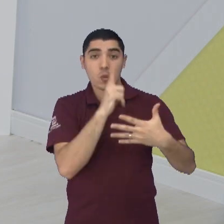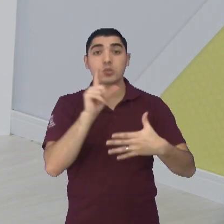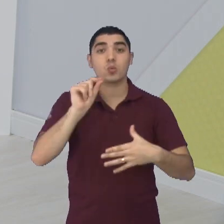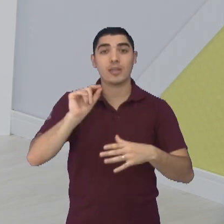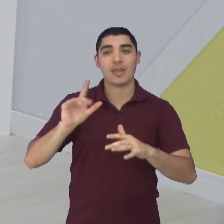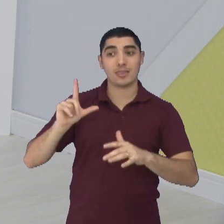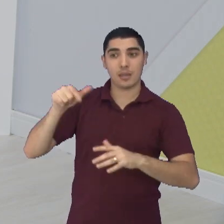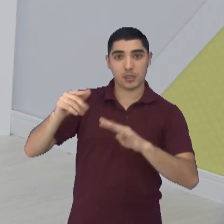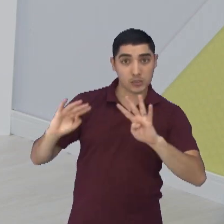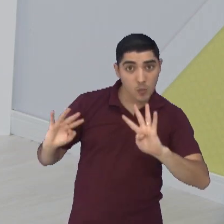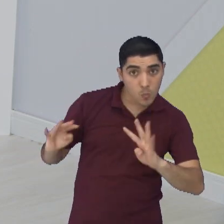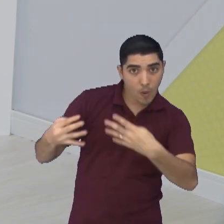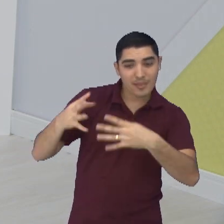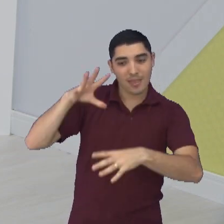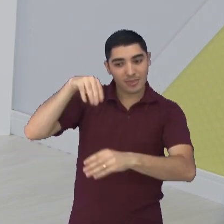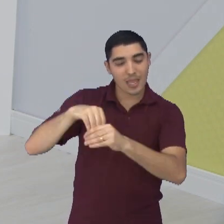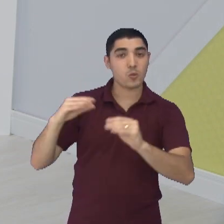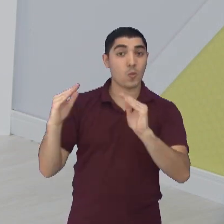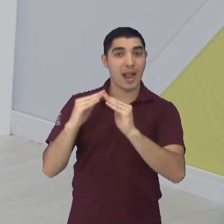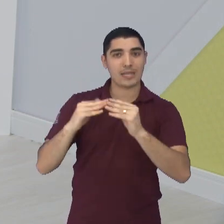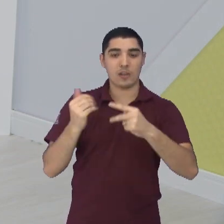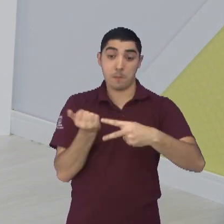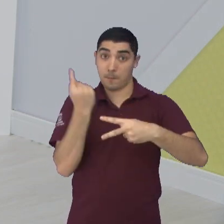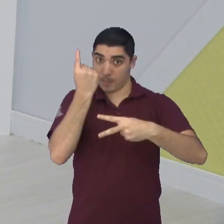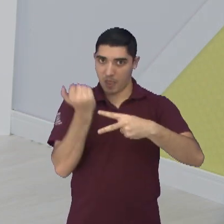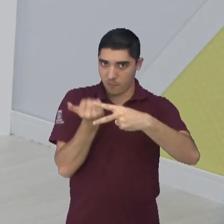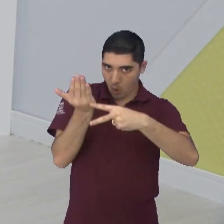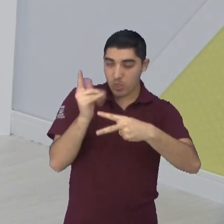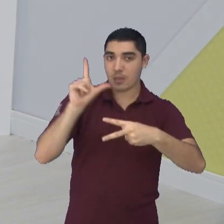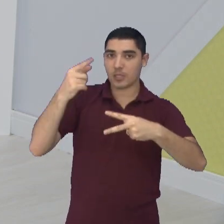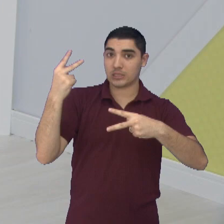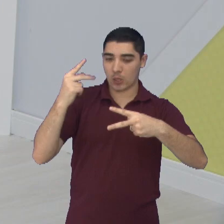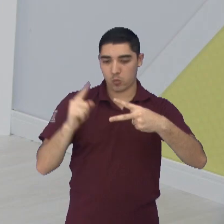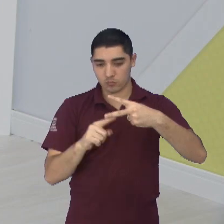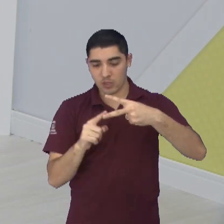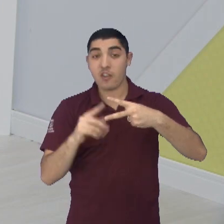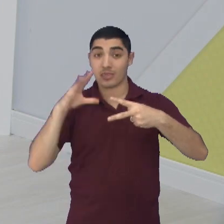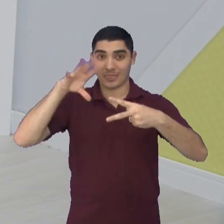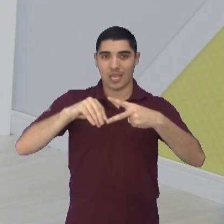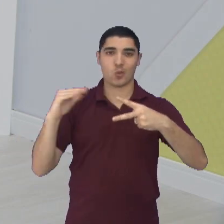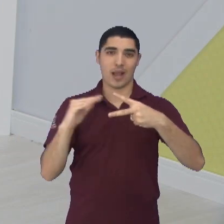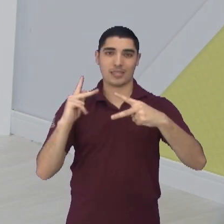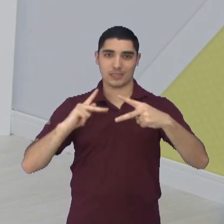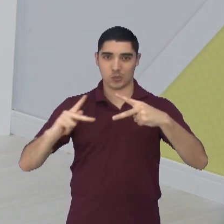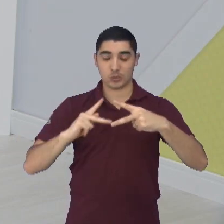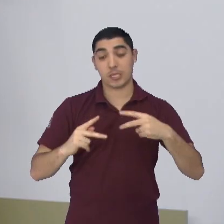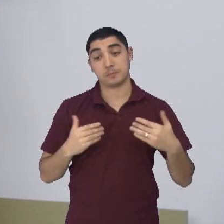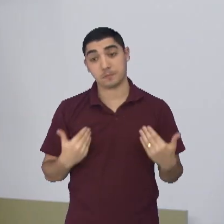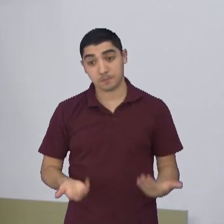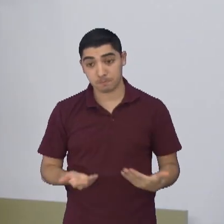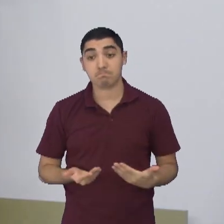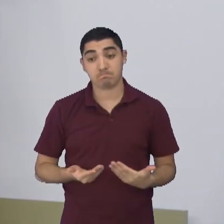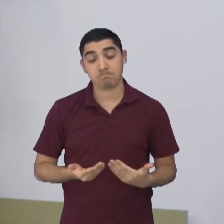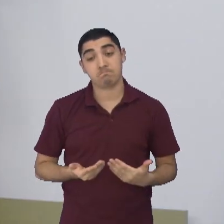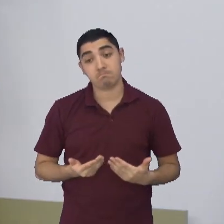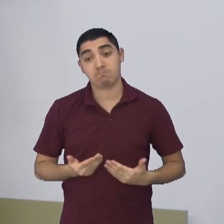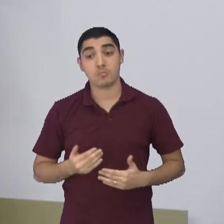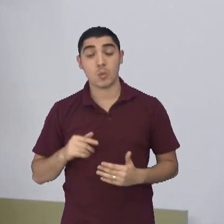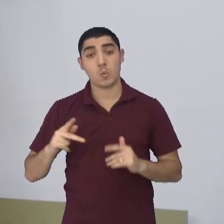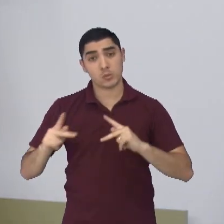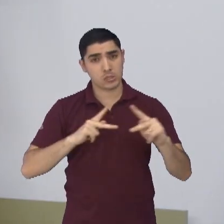de quartas de final jogando o segundo jogo aqui em São José dos Campos. Isso é o esperado, Brunão. É, acho que o São José